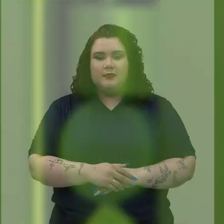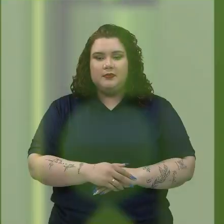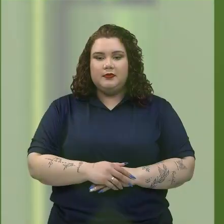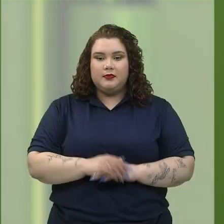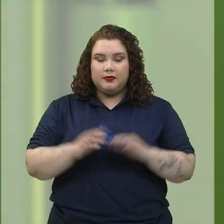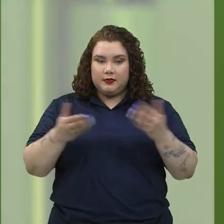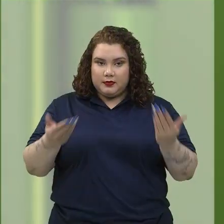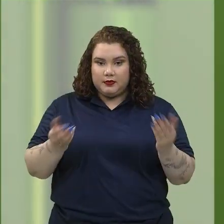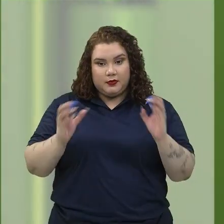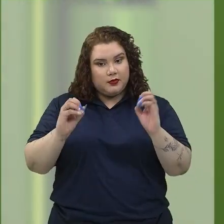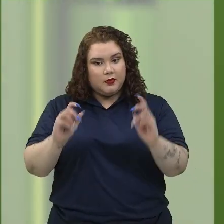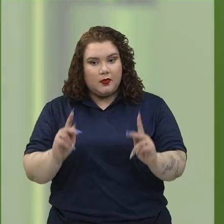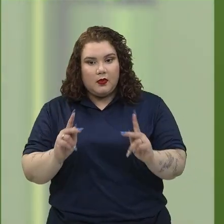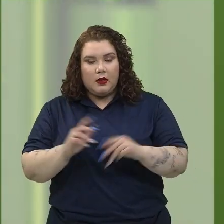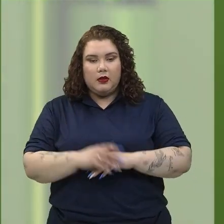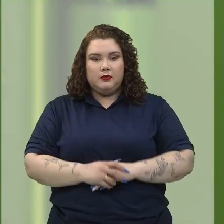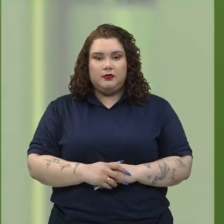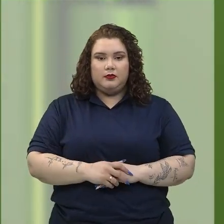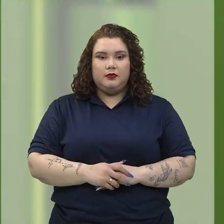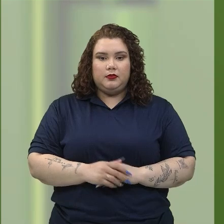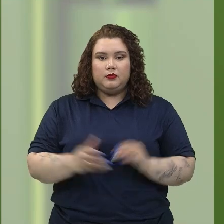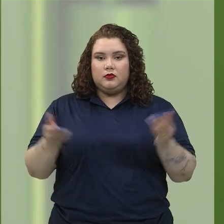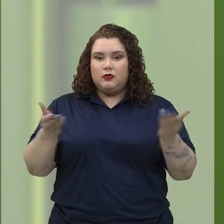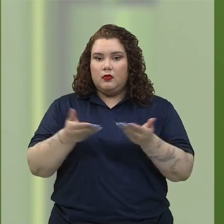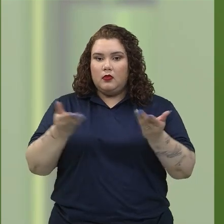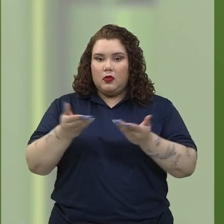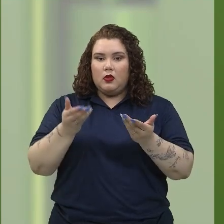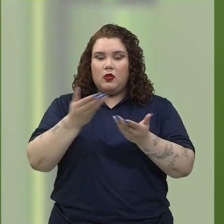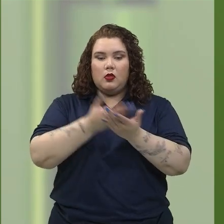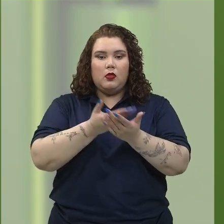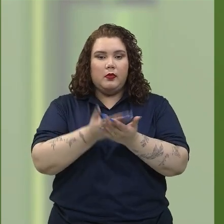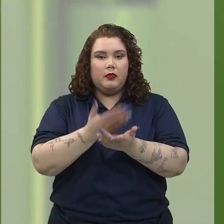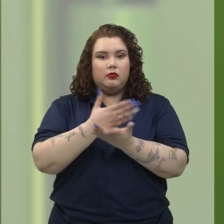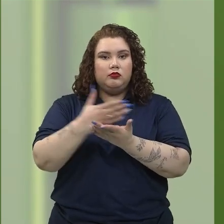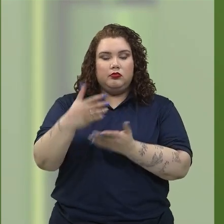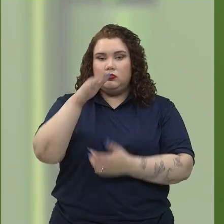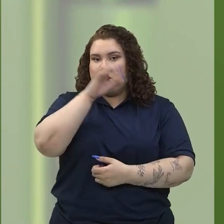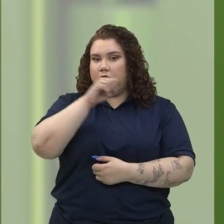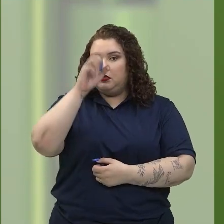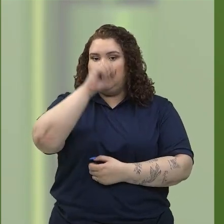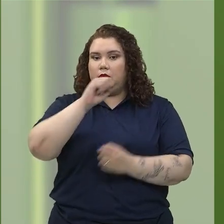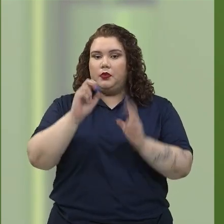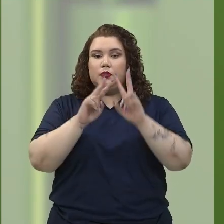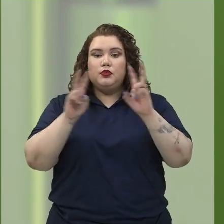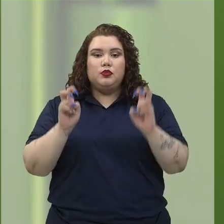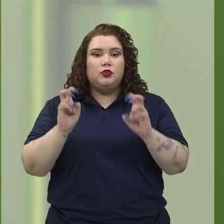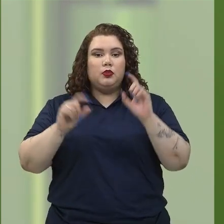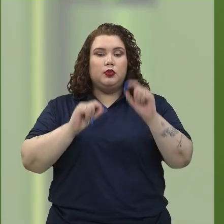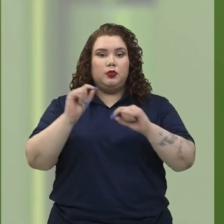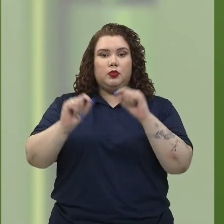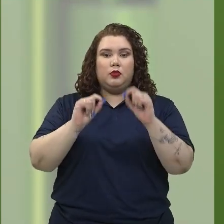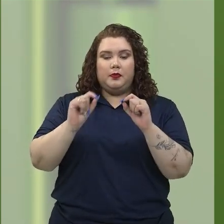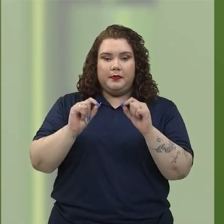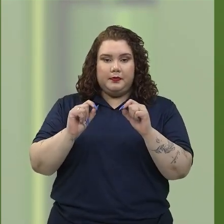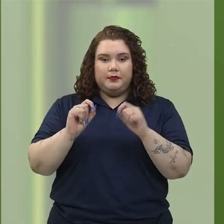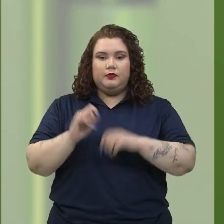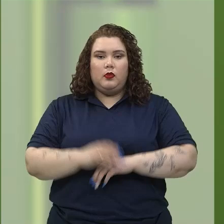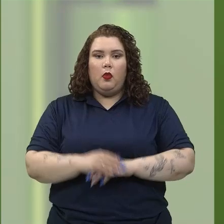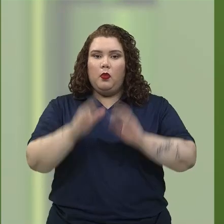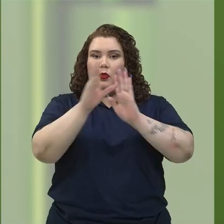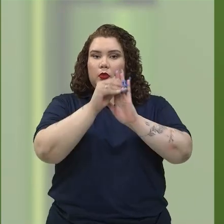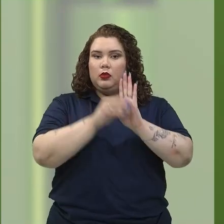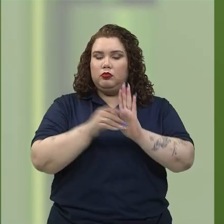Muito bem, pessoal. Vamos então agora falar nesta aula sobre um assunto que a gente vem